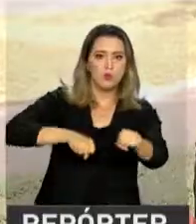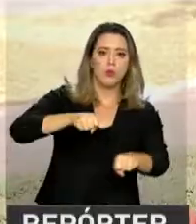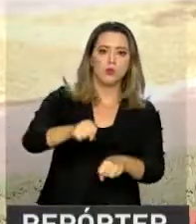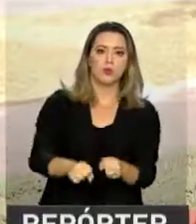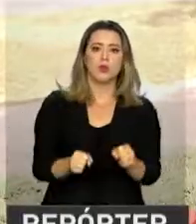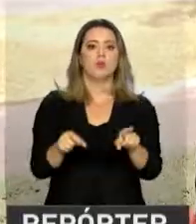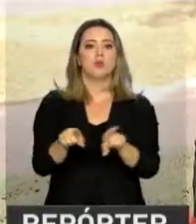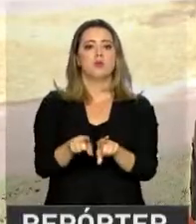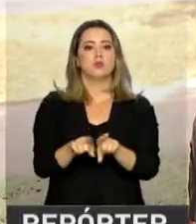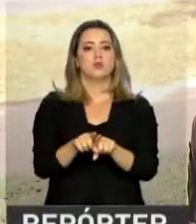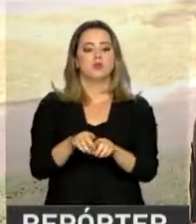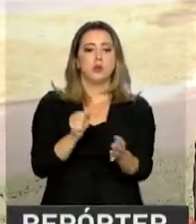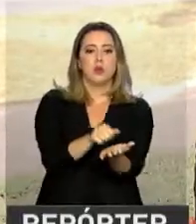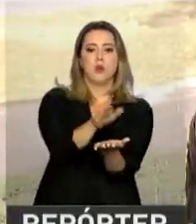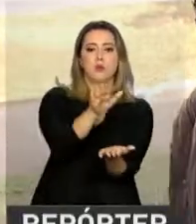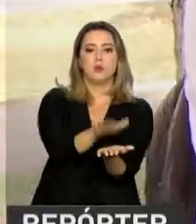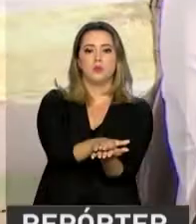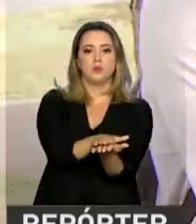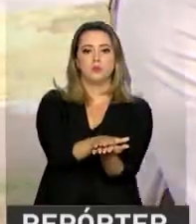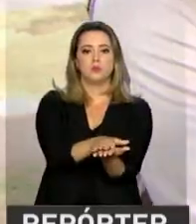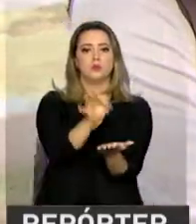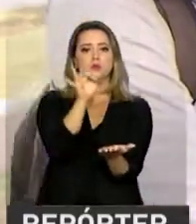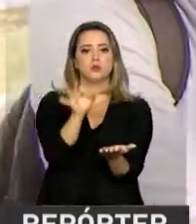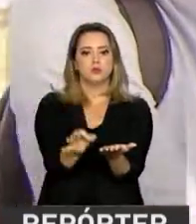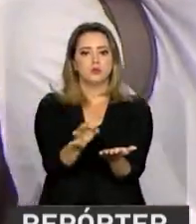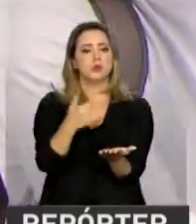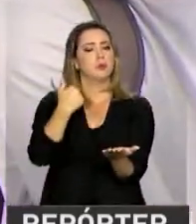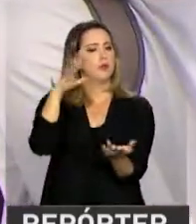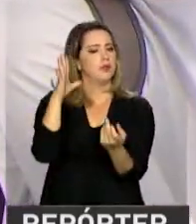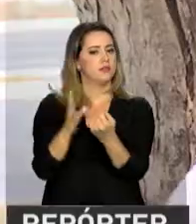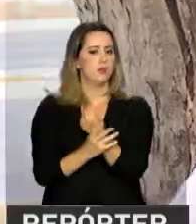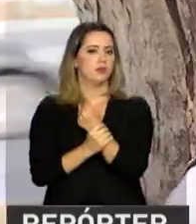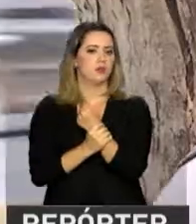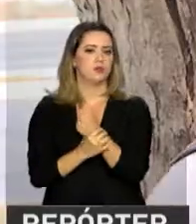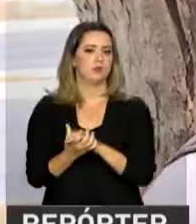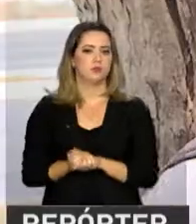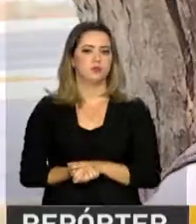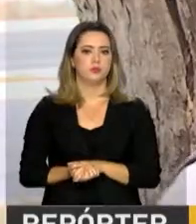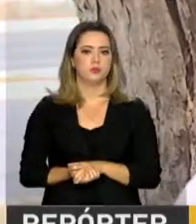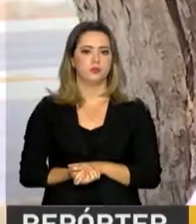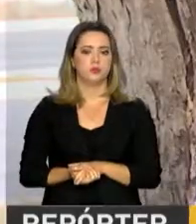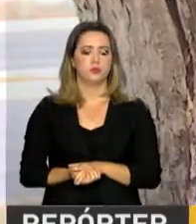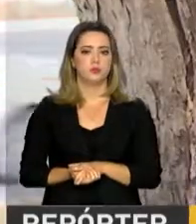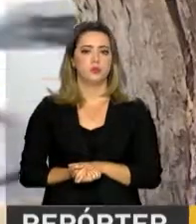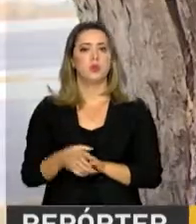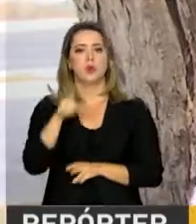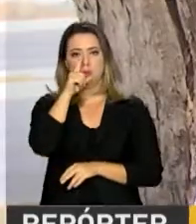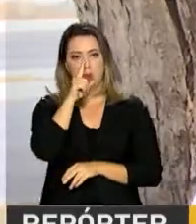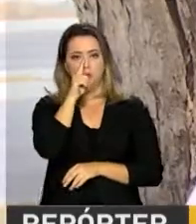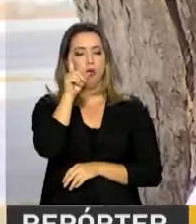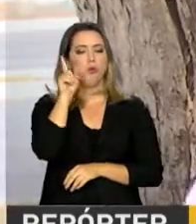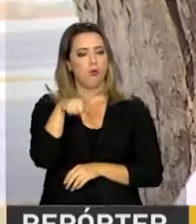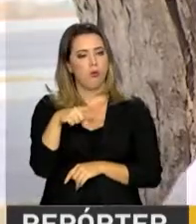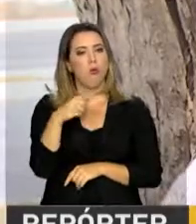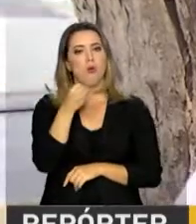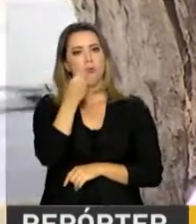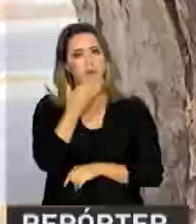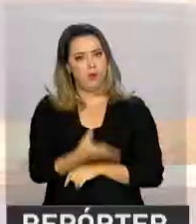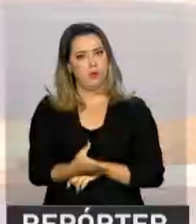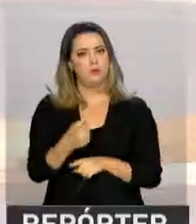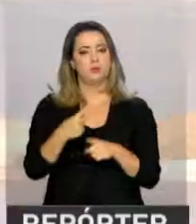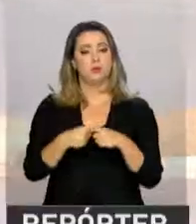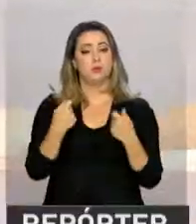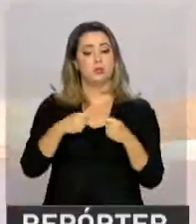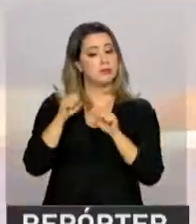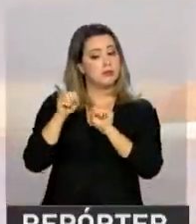infrações o estudante opinou que a ação deve trazer mais segurança sendo as situações de risco mesmo a chuvarada tem que estar conscientizações